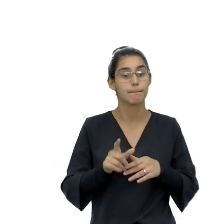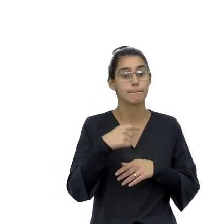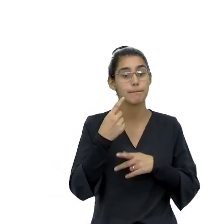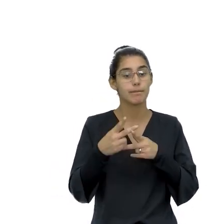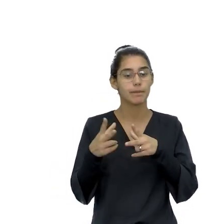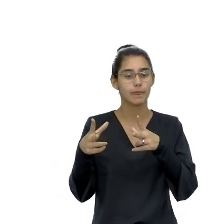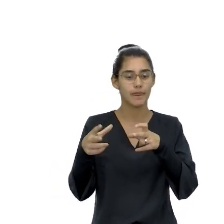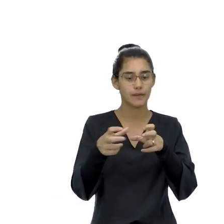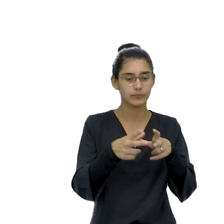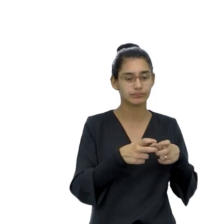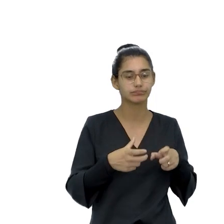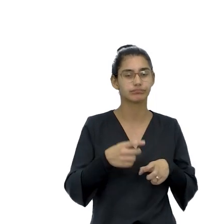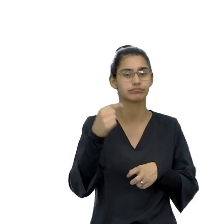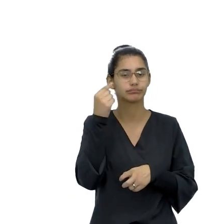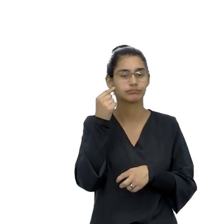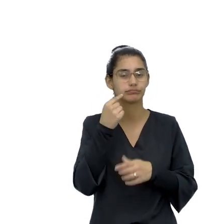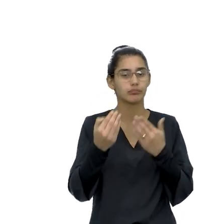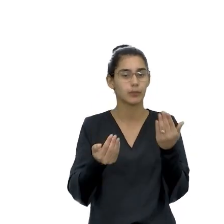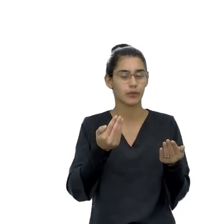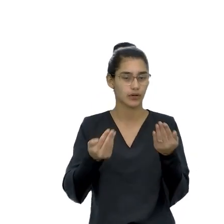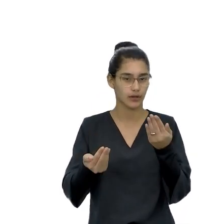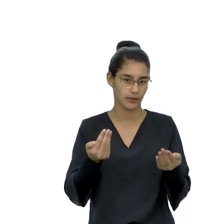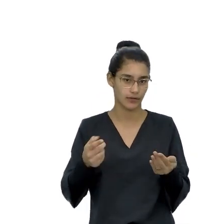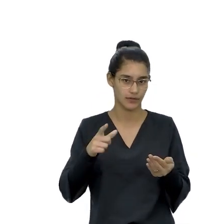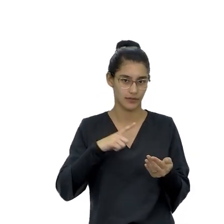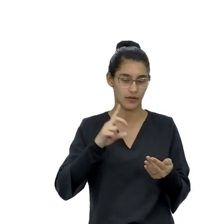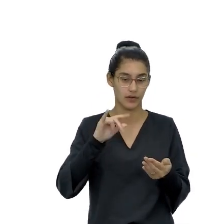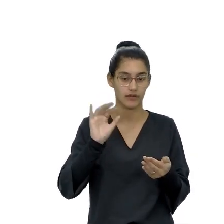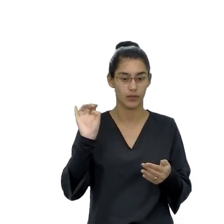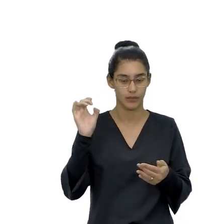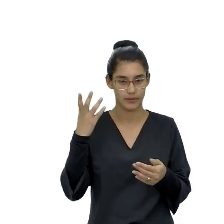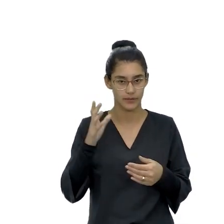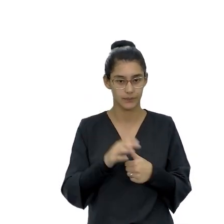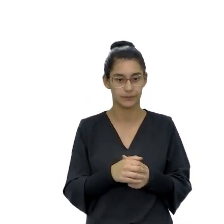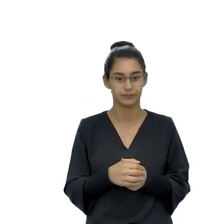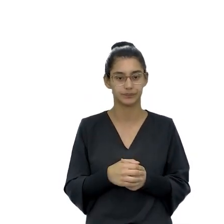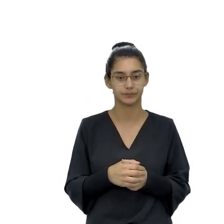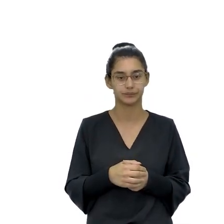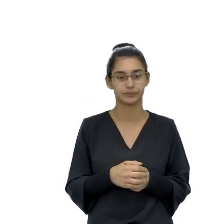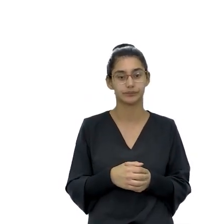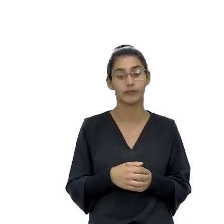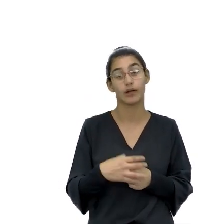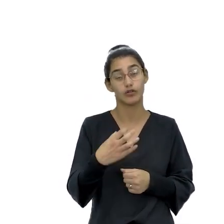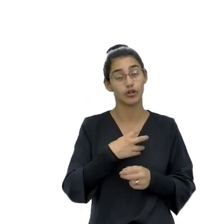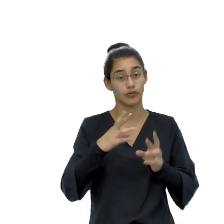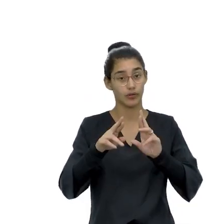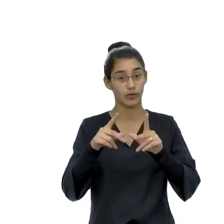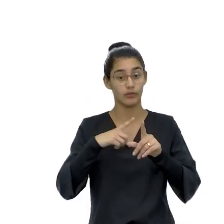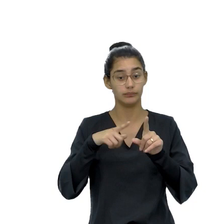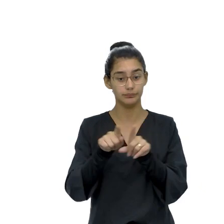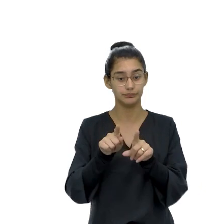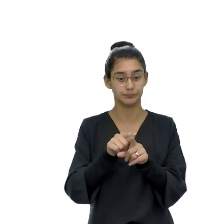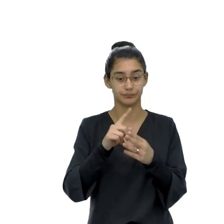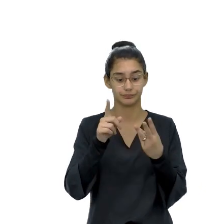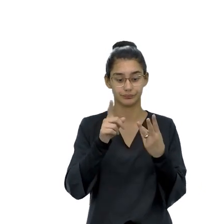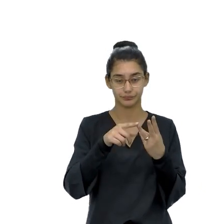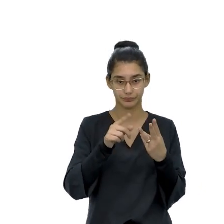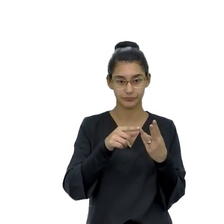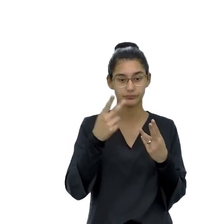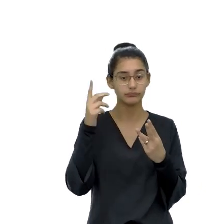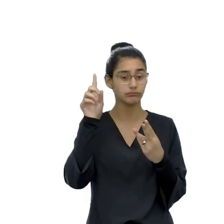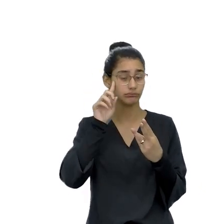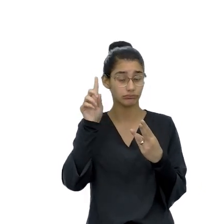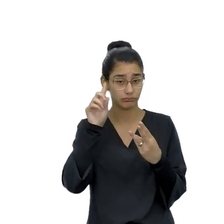vamos percebendo aí essa razão de proporcionalidade que vai acontecendo. Uma outra forma é o uso do algoritmo